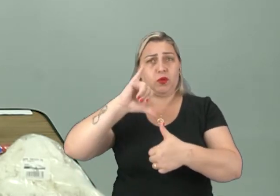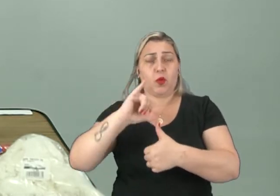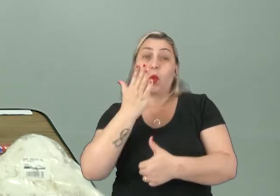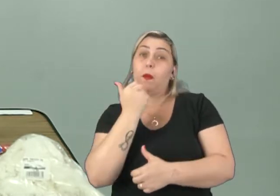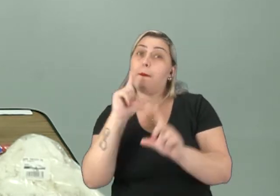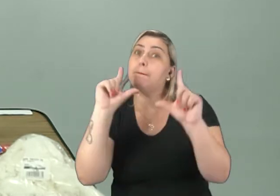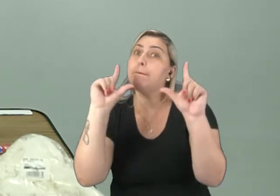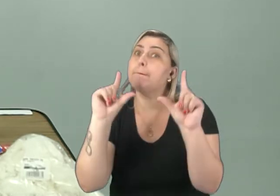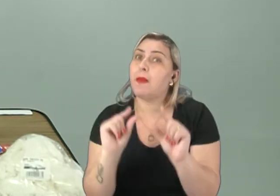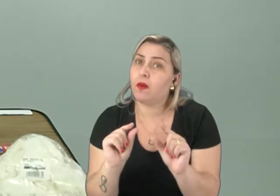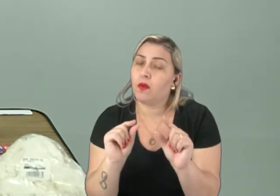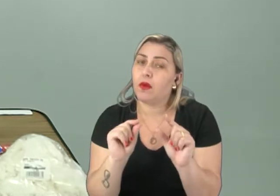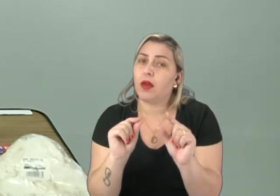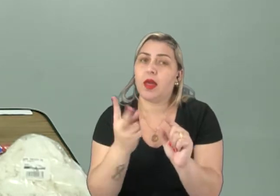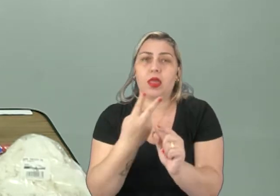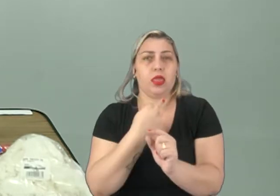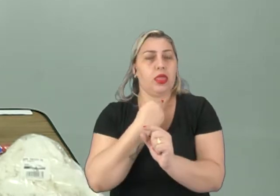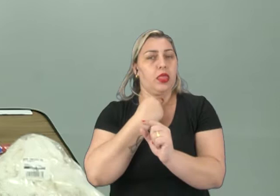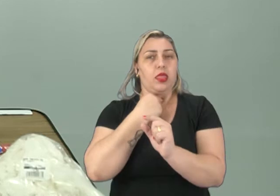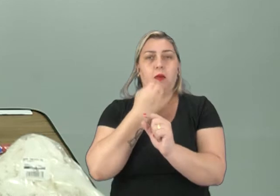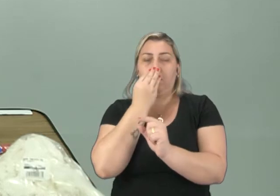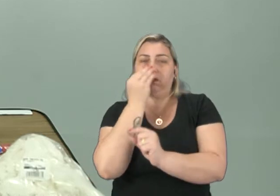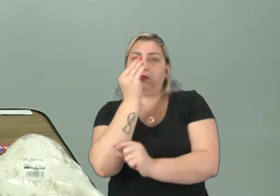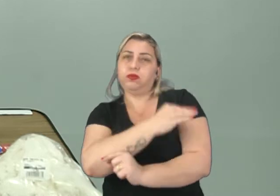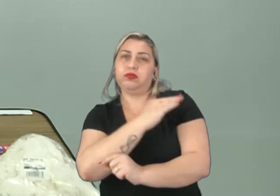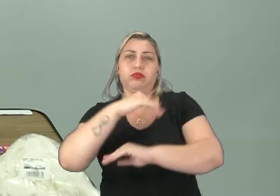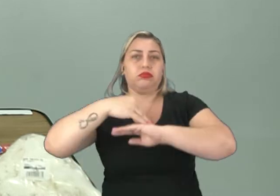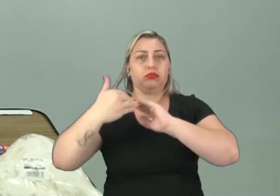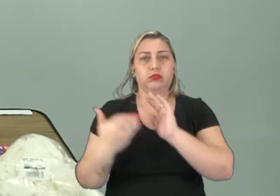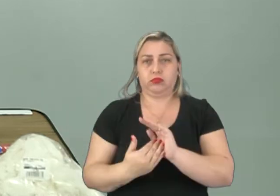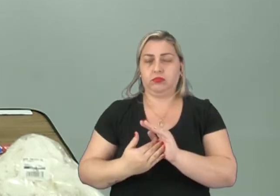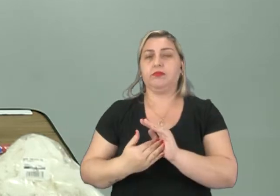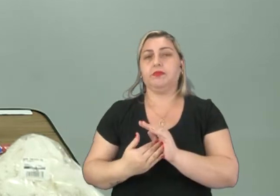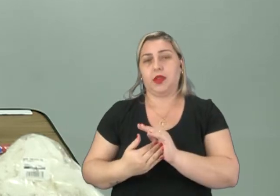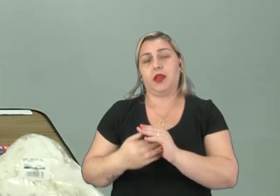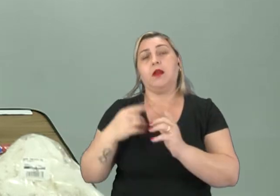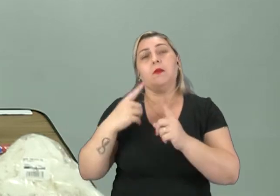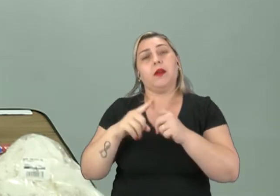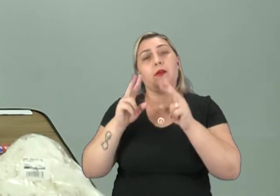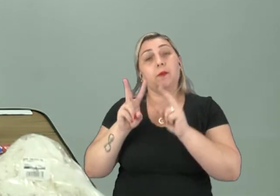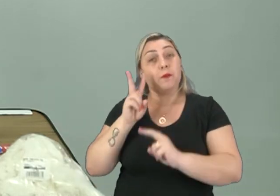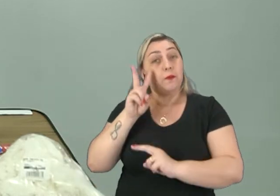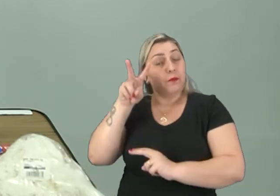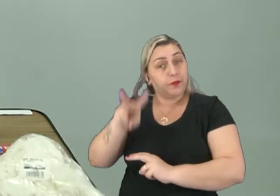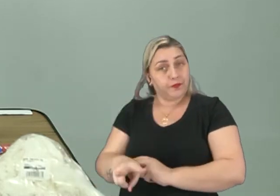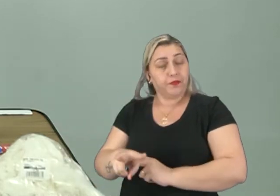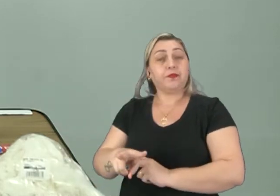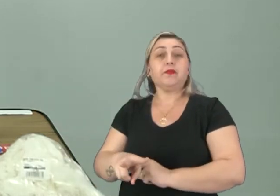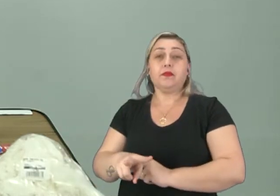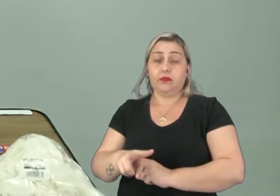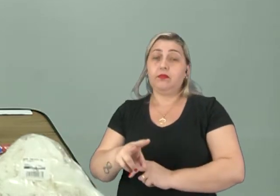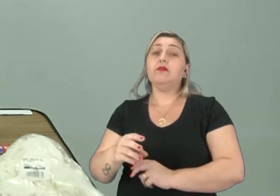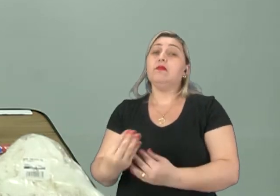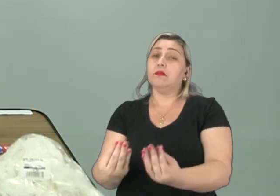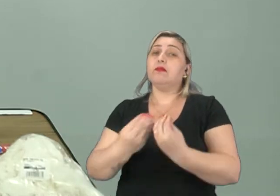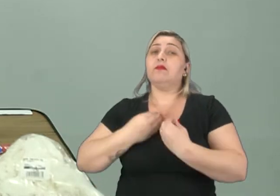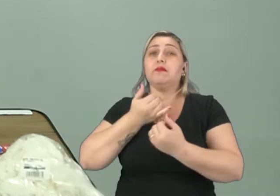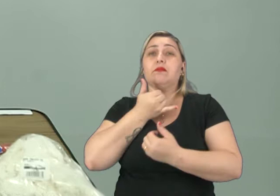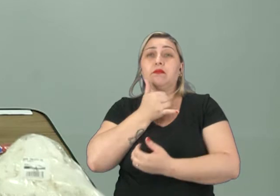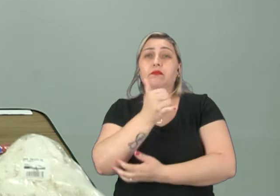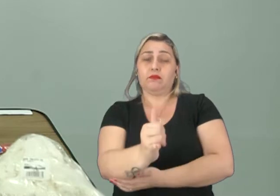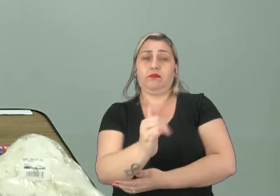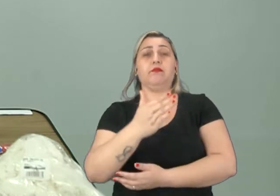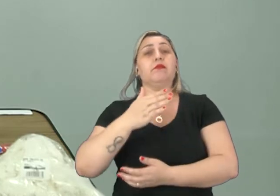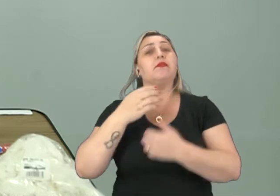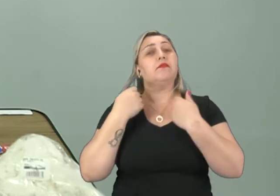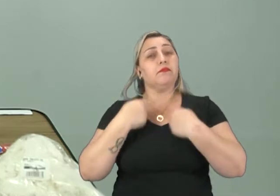Comer menos, né? A gente não pode deixá-las de comer, porque, como a gente viu, elas é que dão energia para a gente,